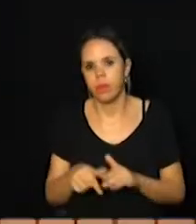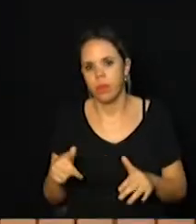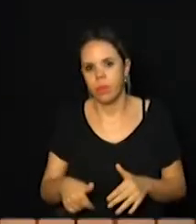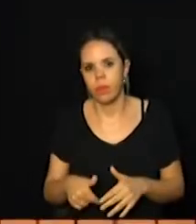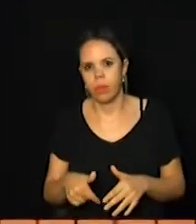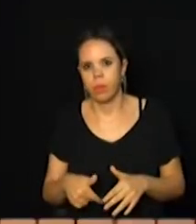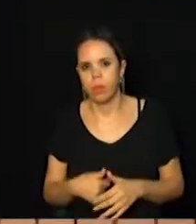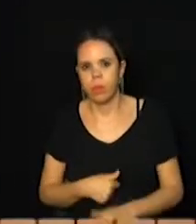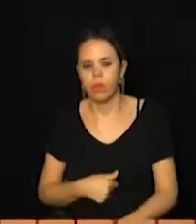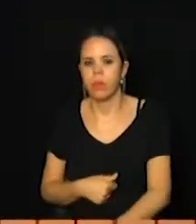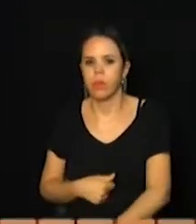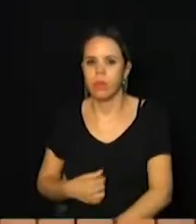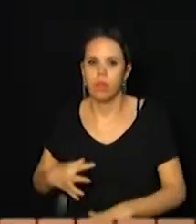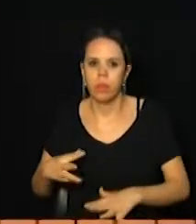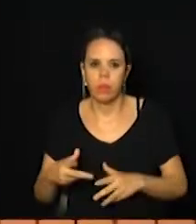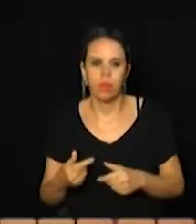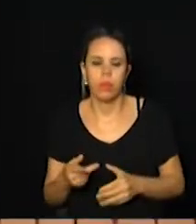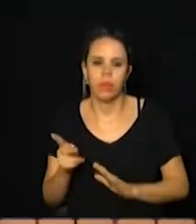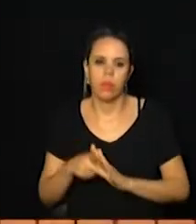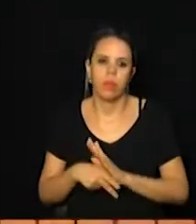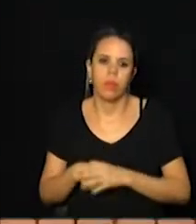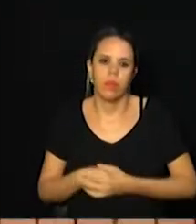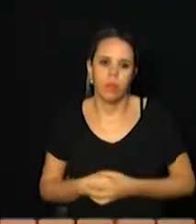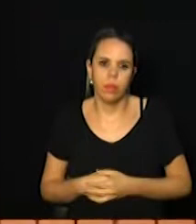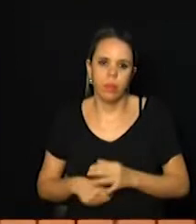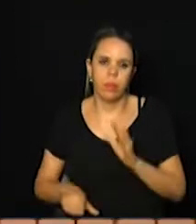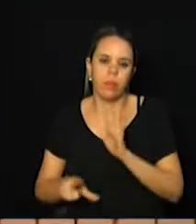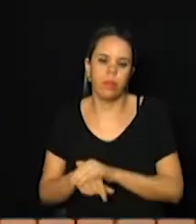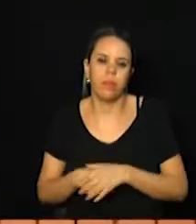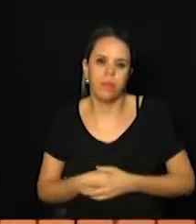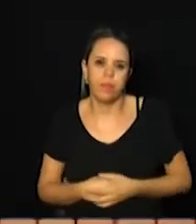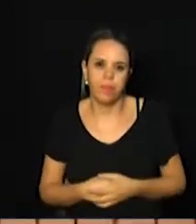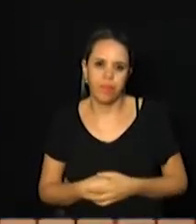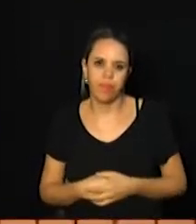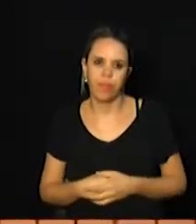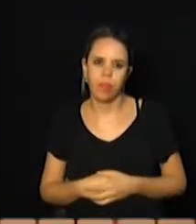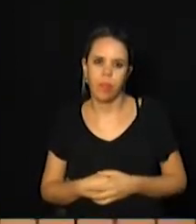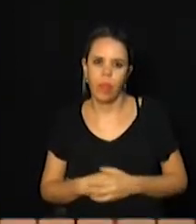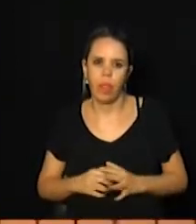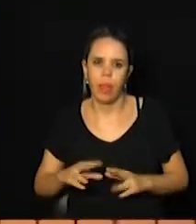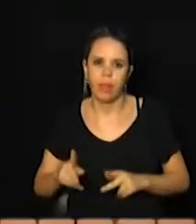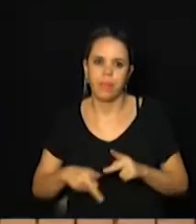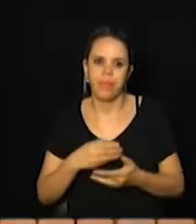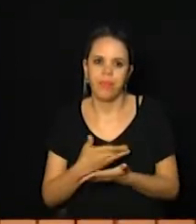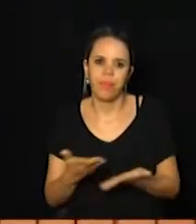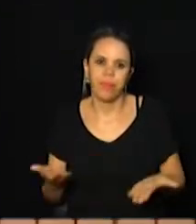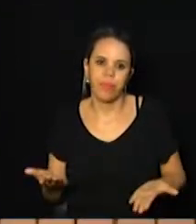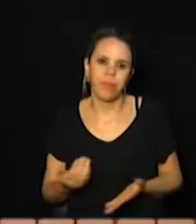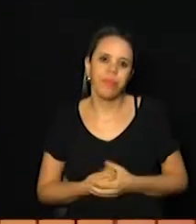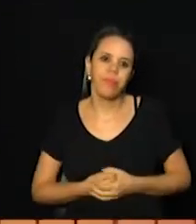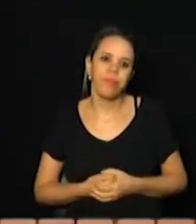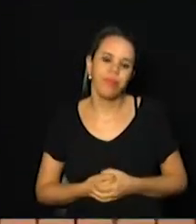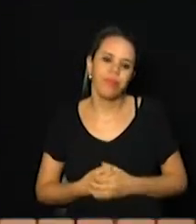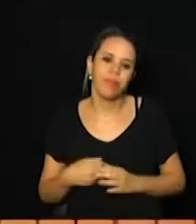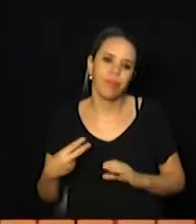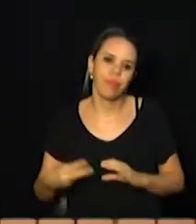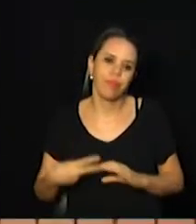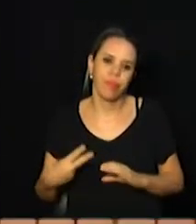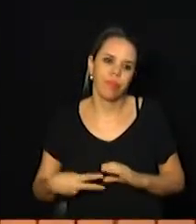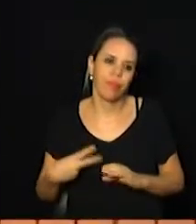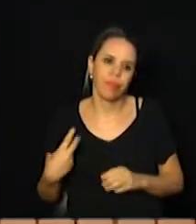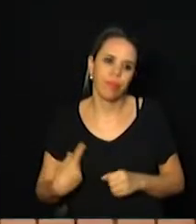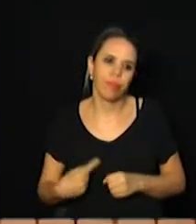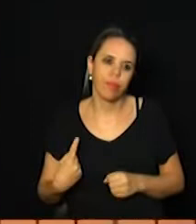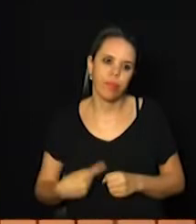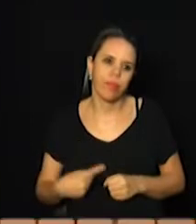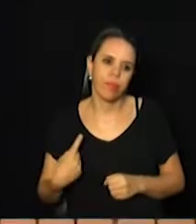aqui que sai todos os projetos de lei o teste com toda a população é na câmara na